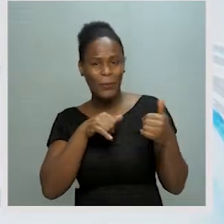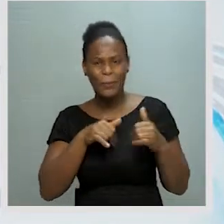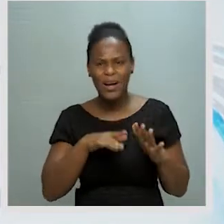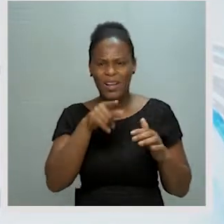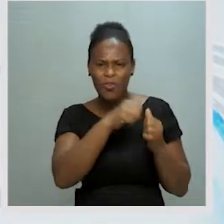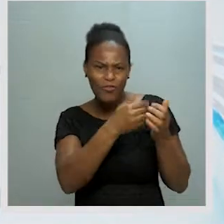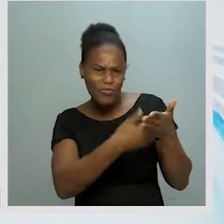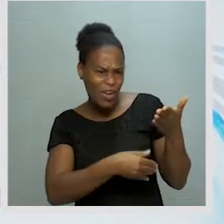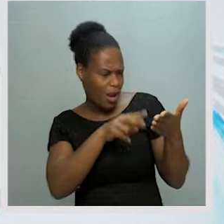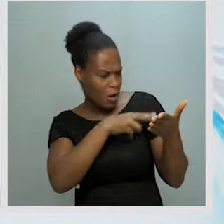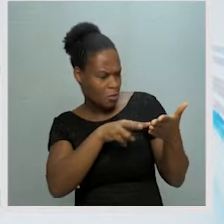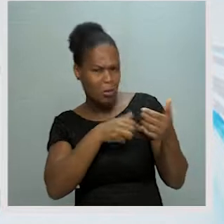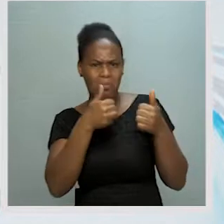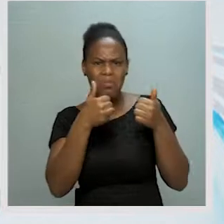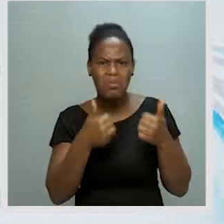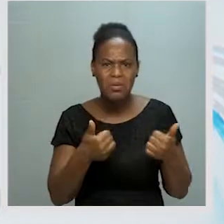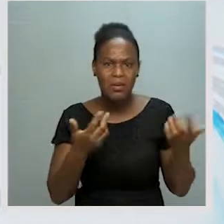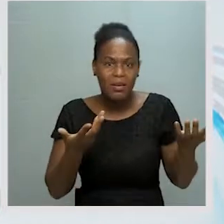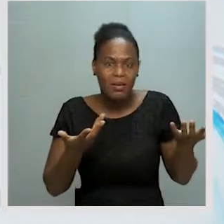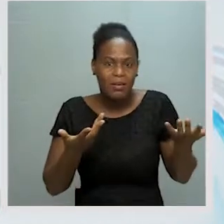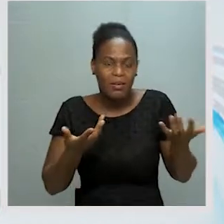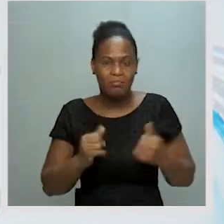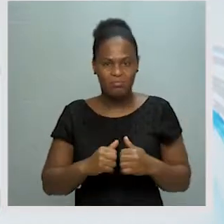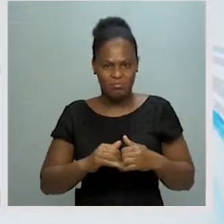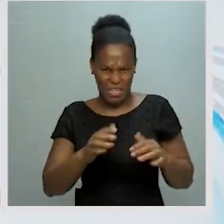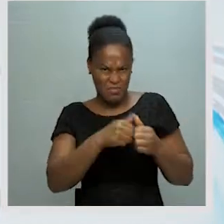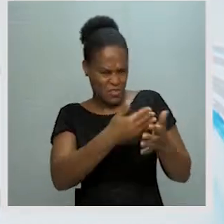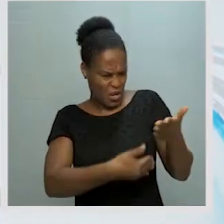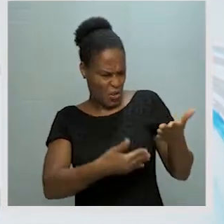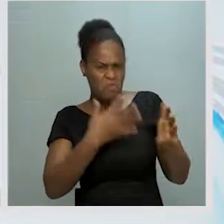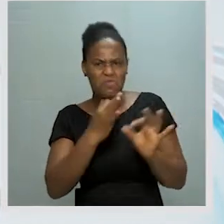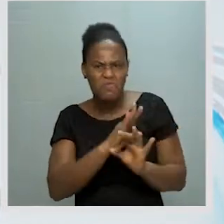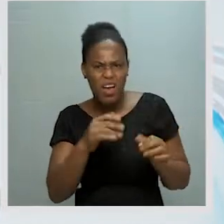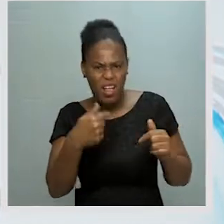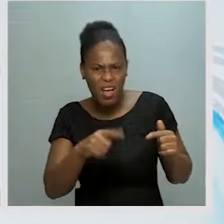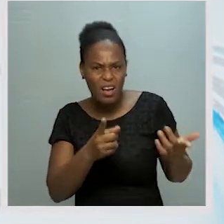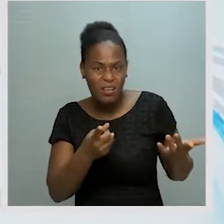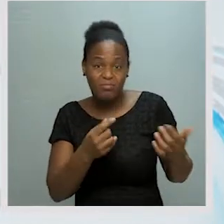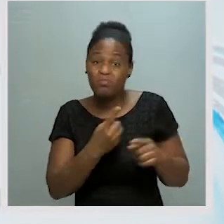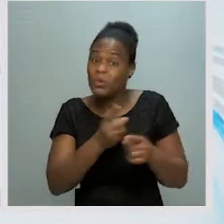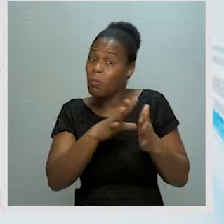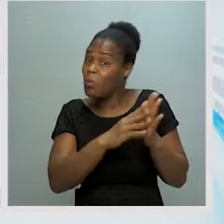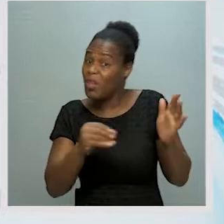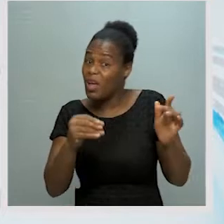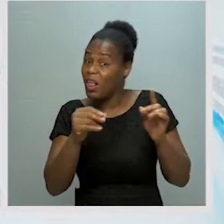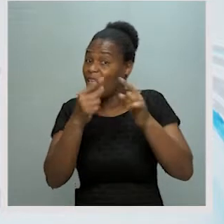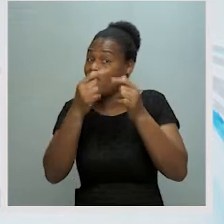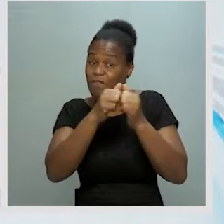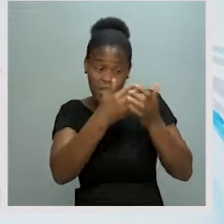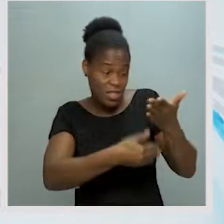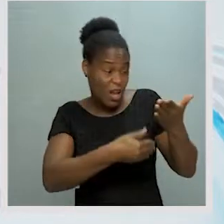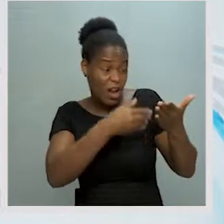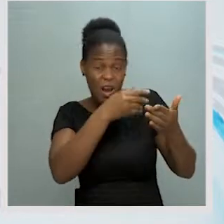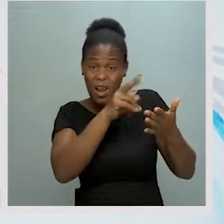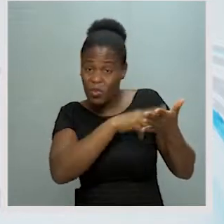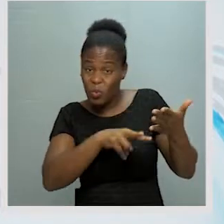ficha de leitura correta? Mas será que existe também uma ficha de leitura correta? Porque o modelo de ficha de leitura não é igual e não